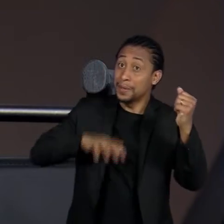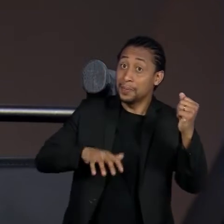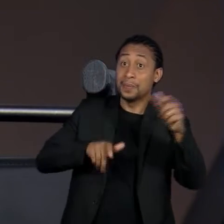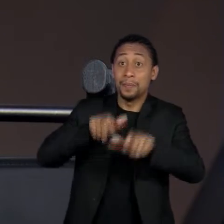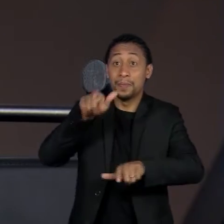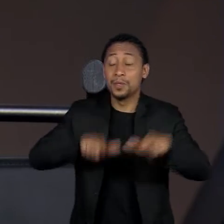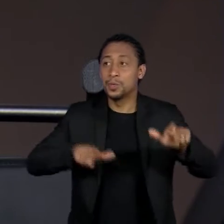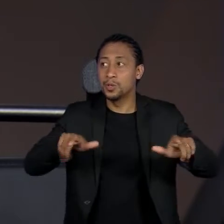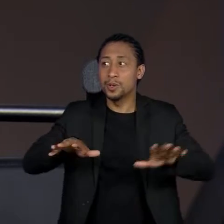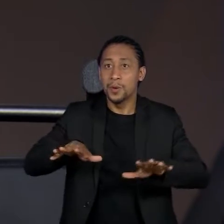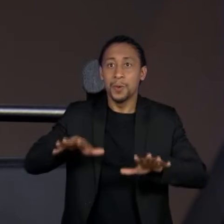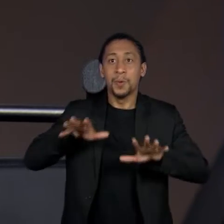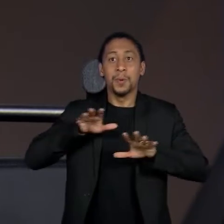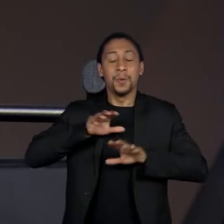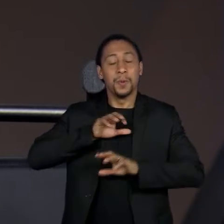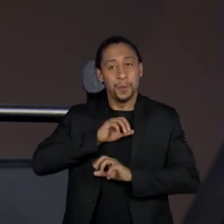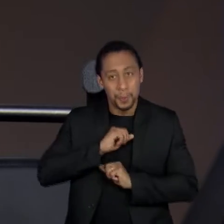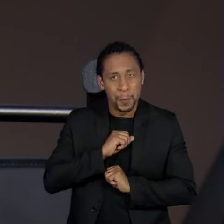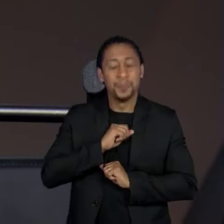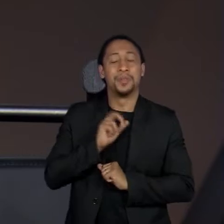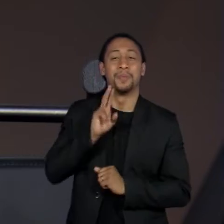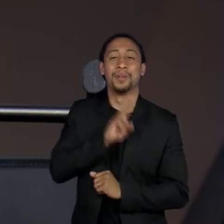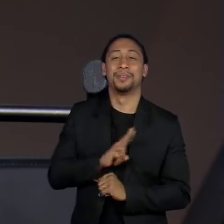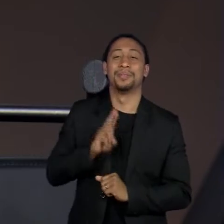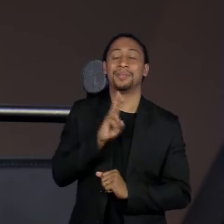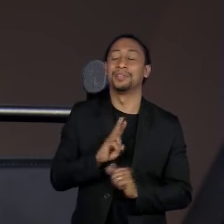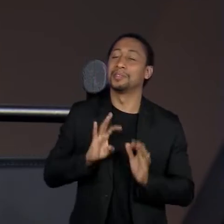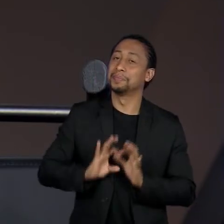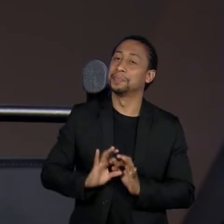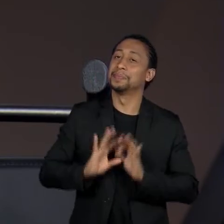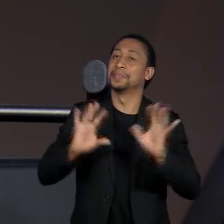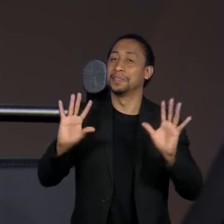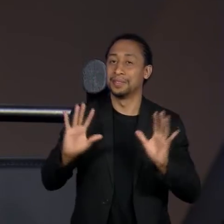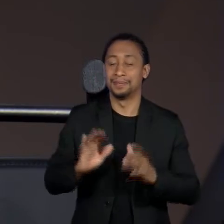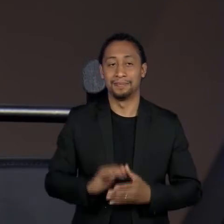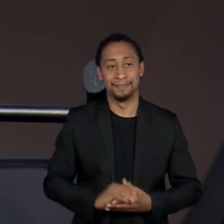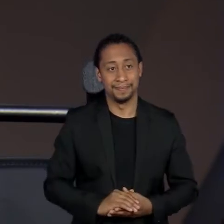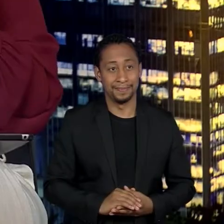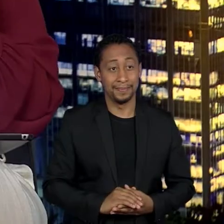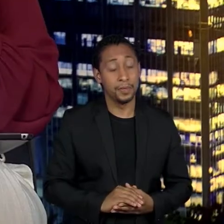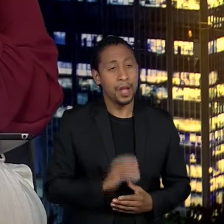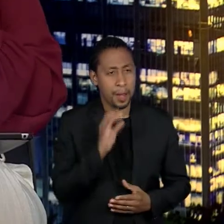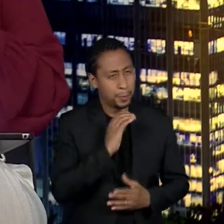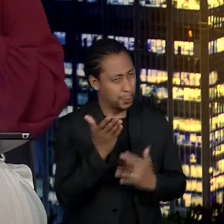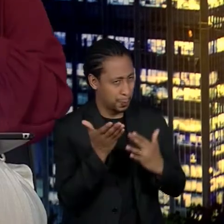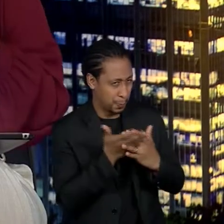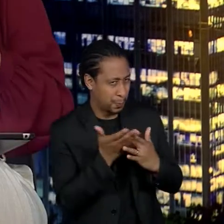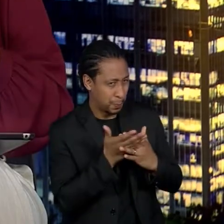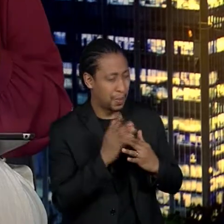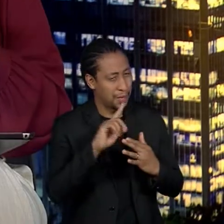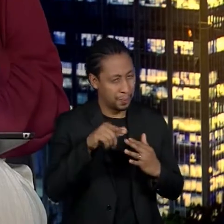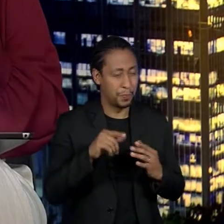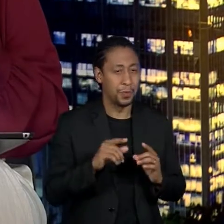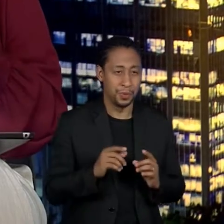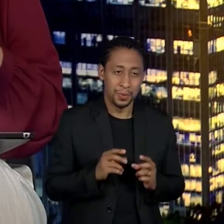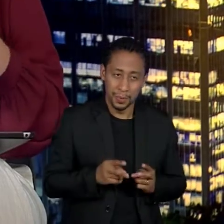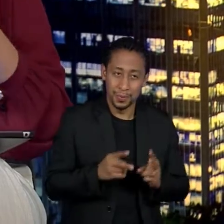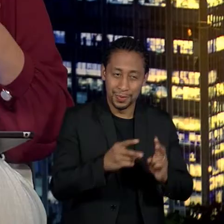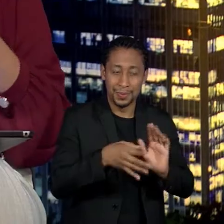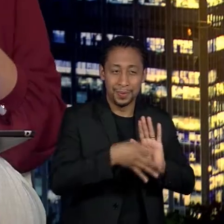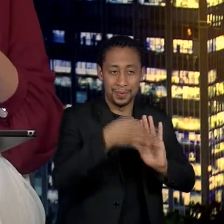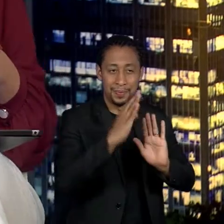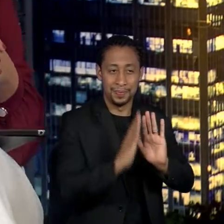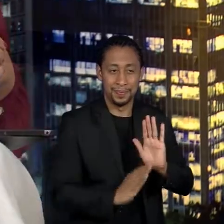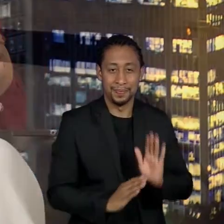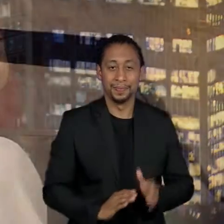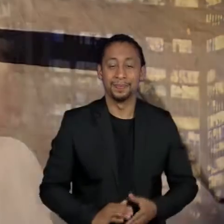se apropriem e usem elas livremente. Sem dúvida. Sim. Vou precisar interromper aqui rapidinho para chamar o intervalo e a gente